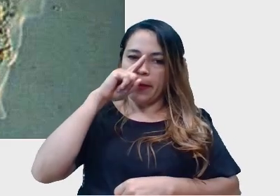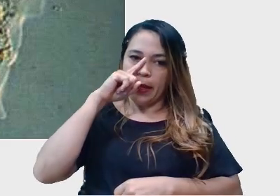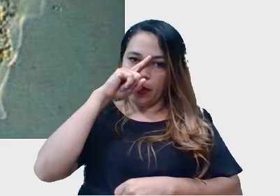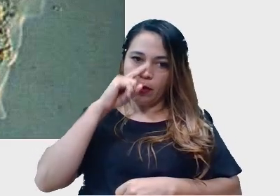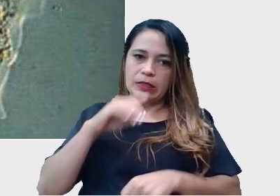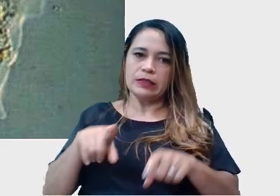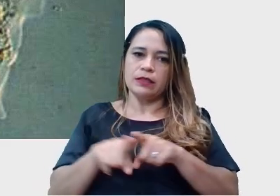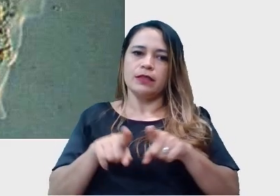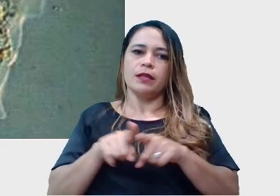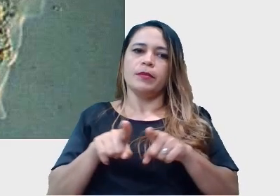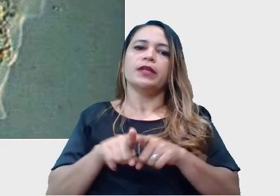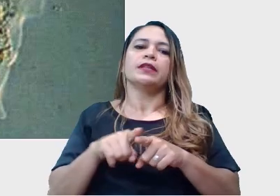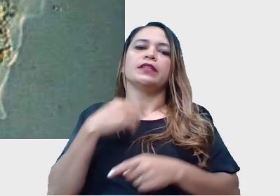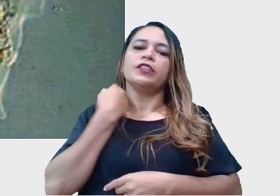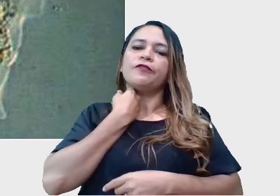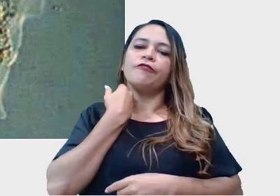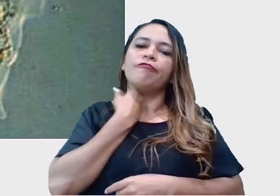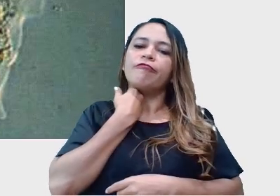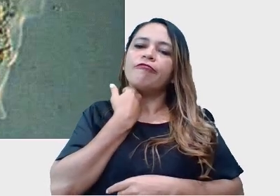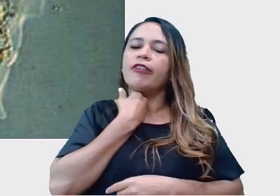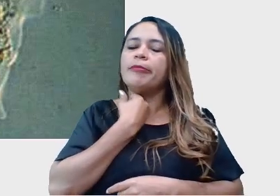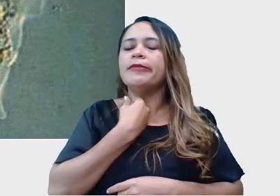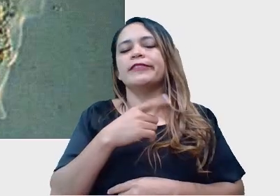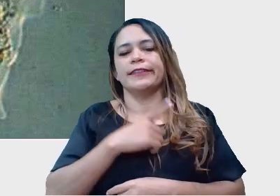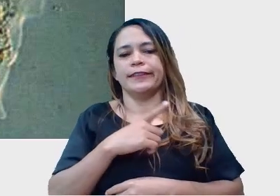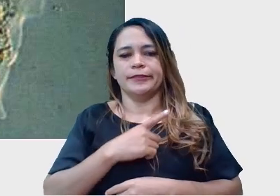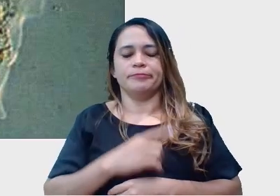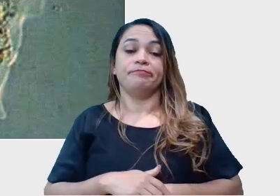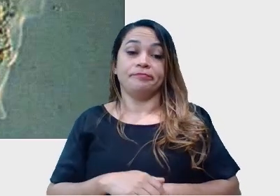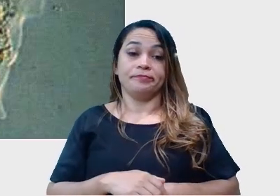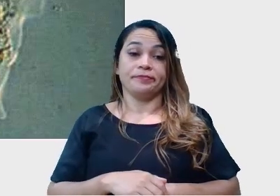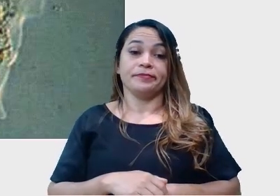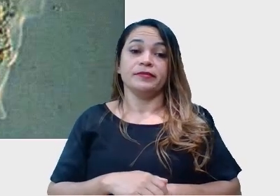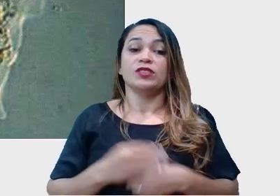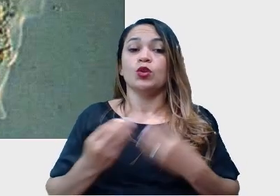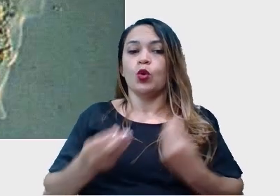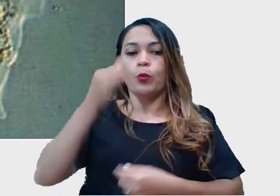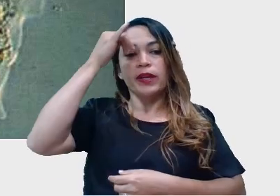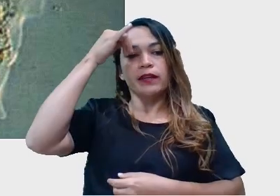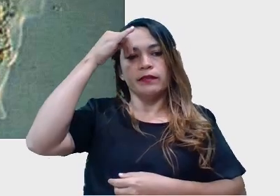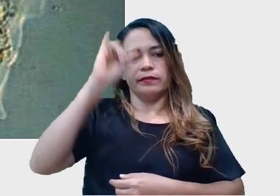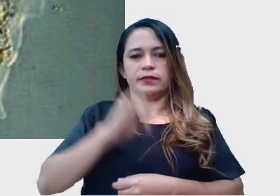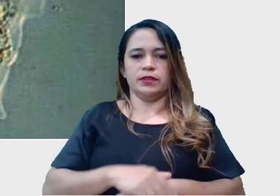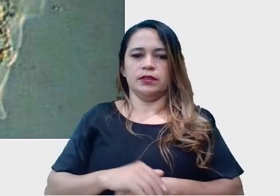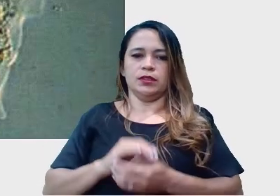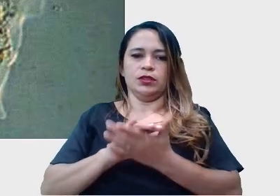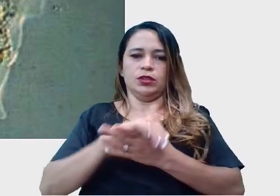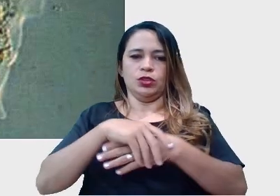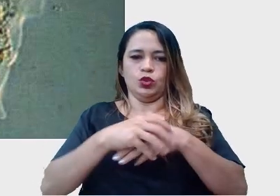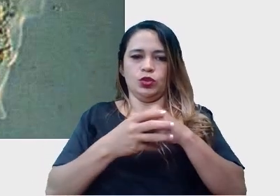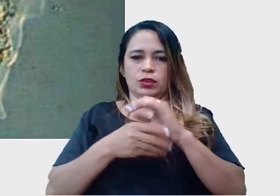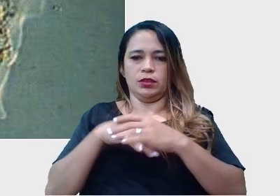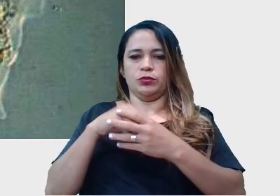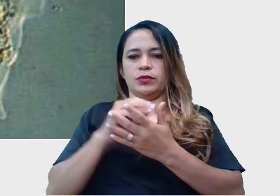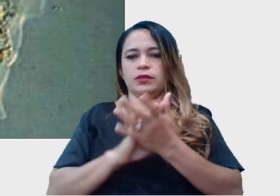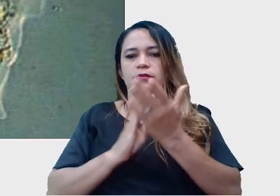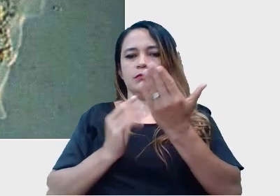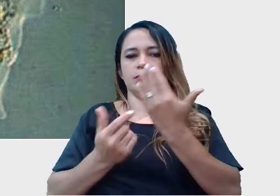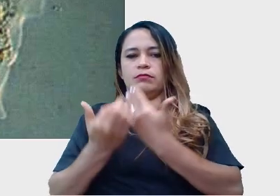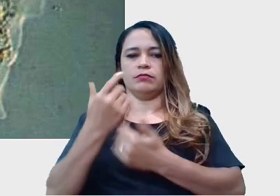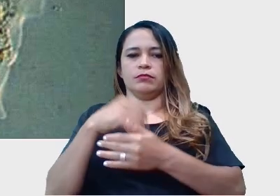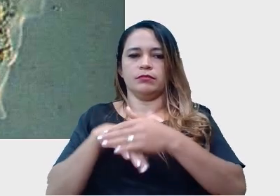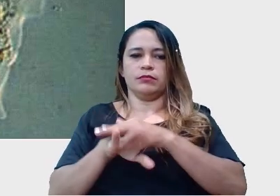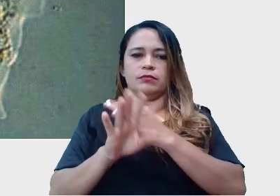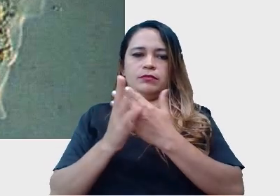a doença pode causar um pouquinho também de febre moderada. Como é que a gente previne a doença? A prevenção, meus amores, ela está